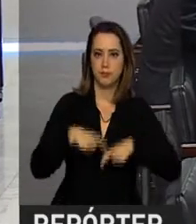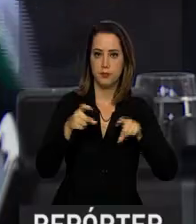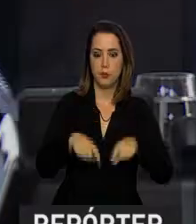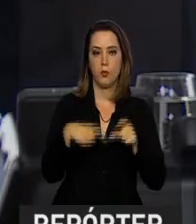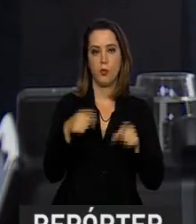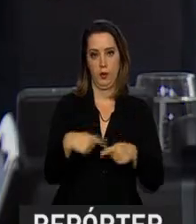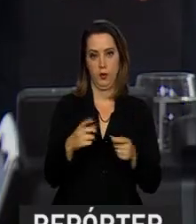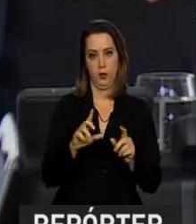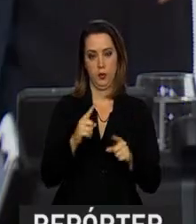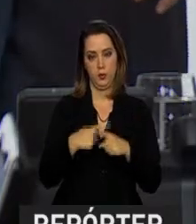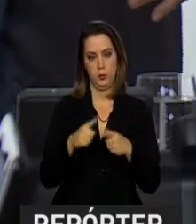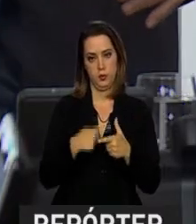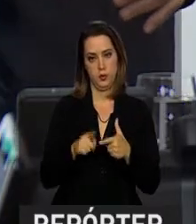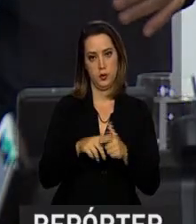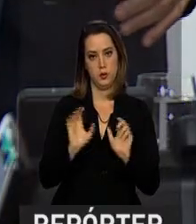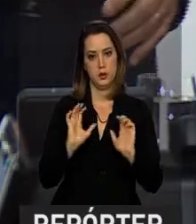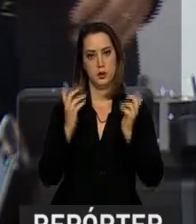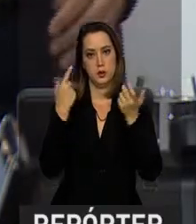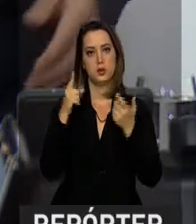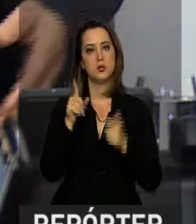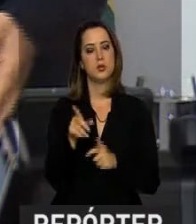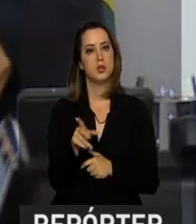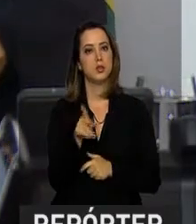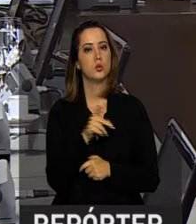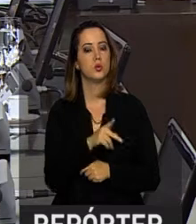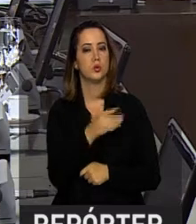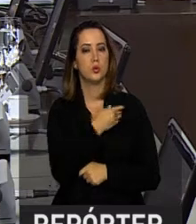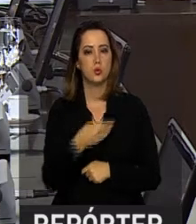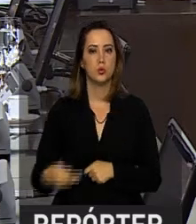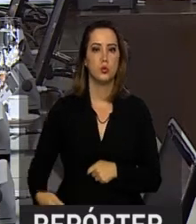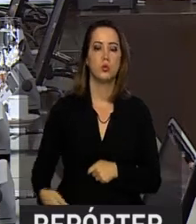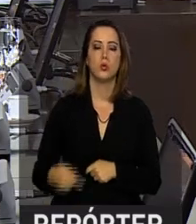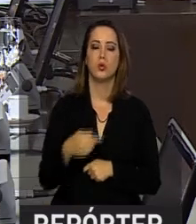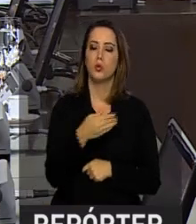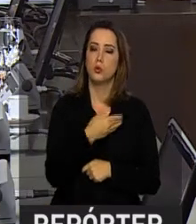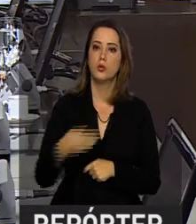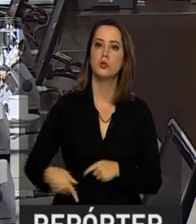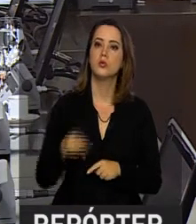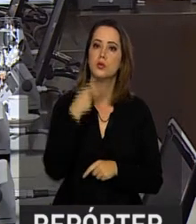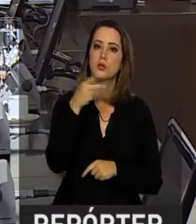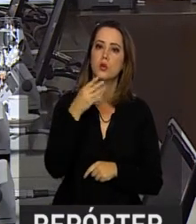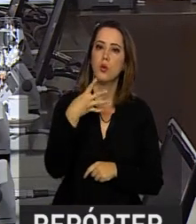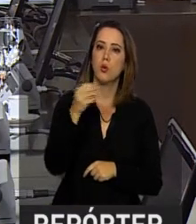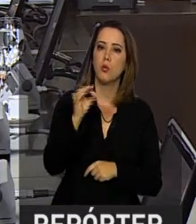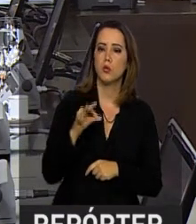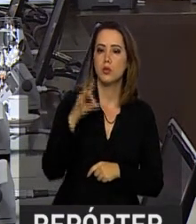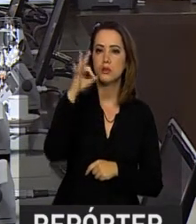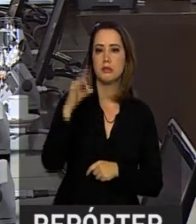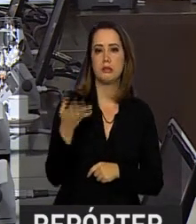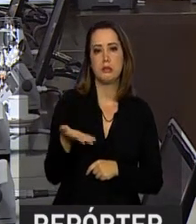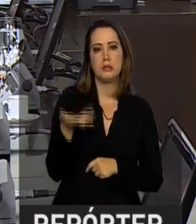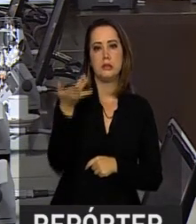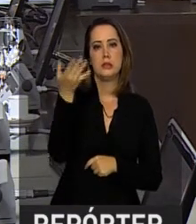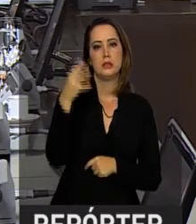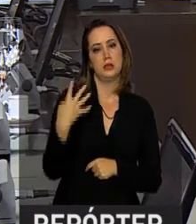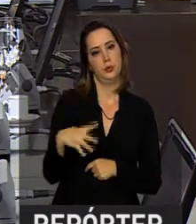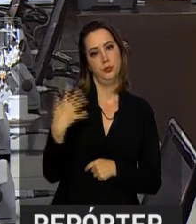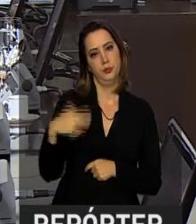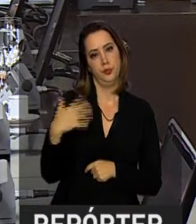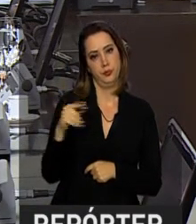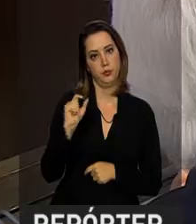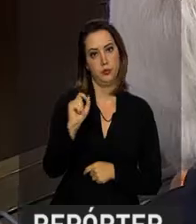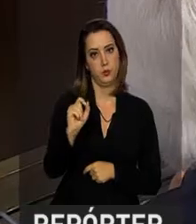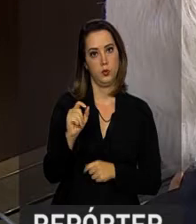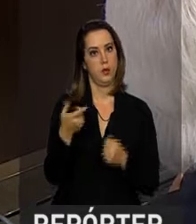discutido nesta reunião segundo o governo o preço do produto aumentou 40% para o consumidor final para combater então essa